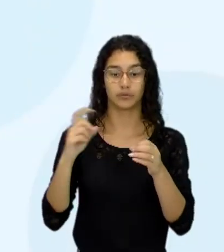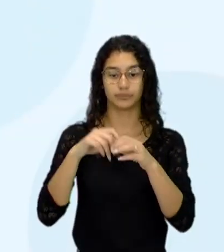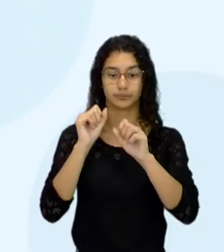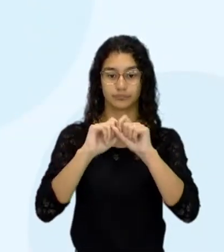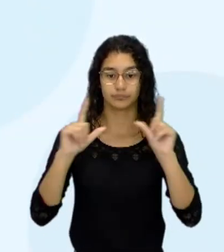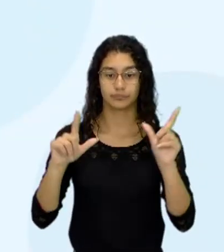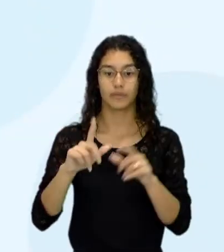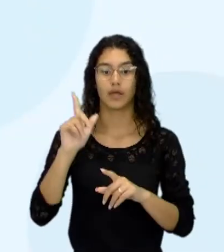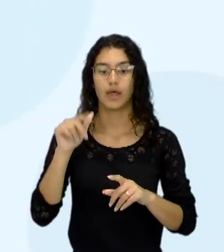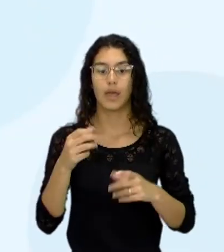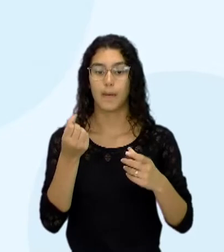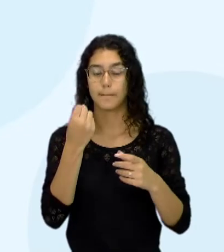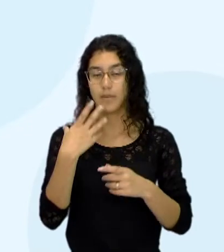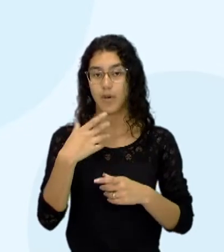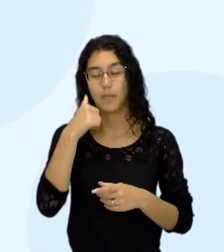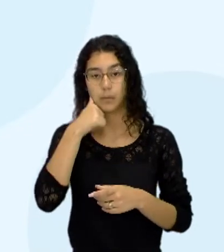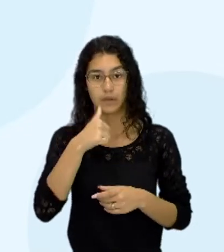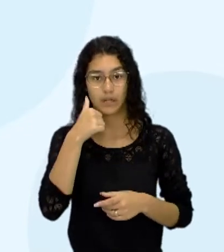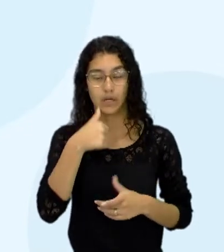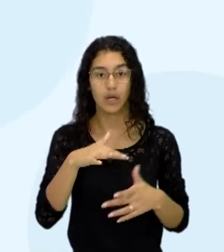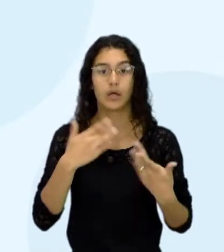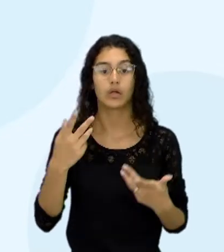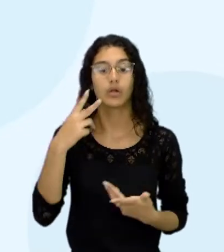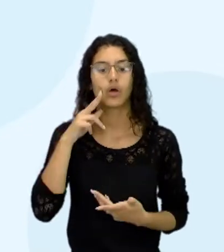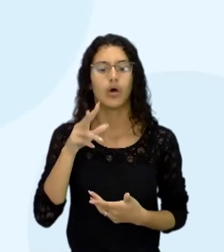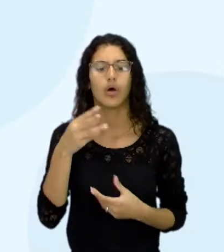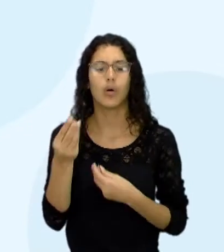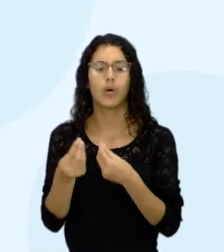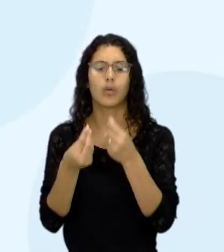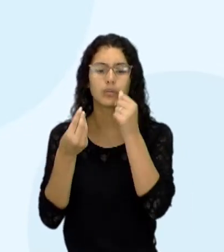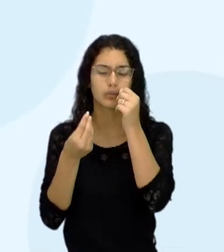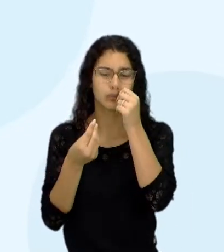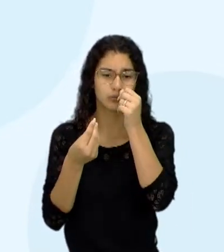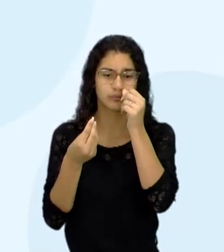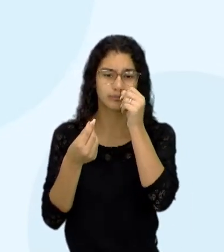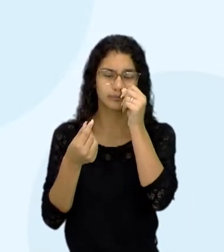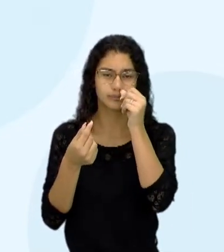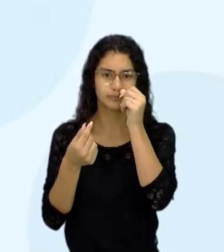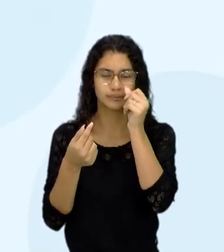eles, é ótimo para a menina, mas olha só como é tão